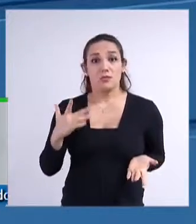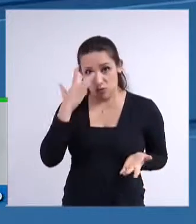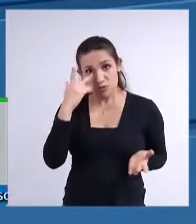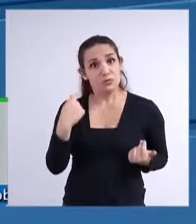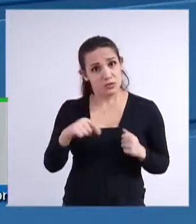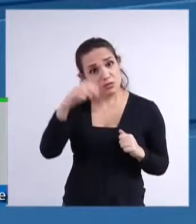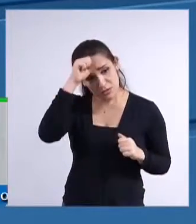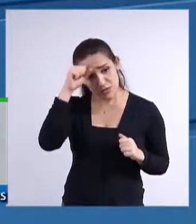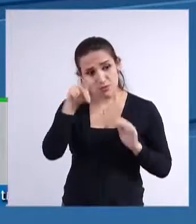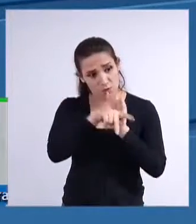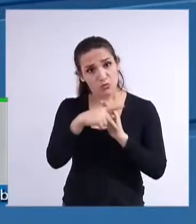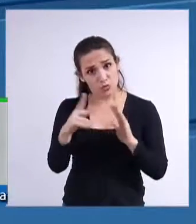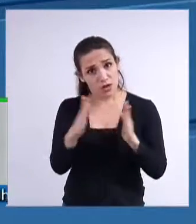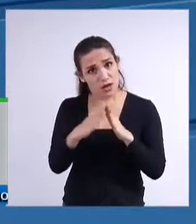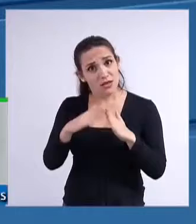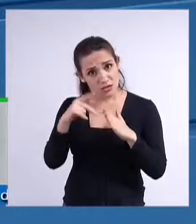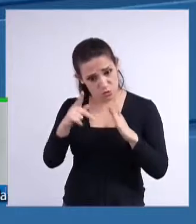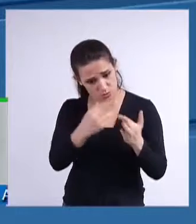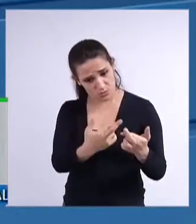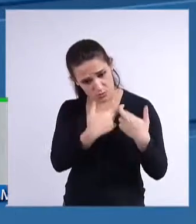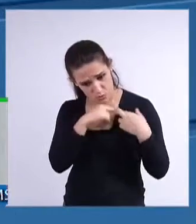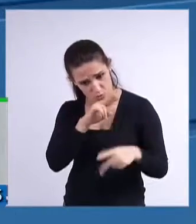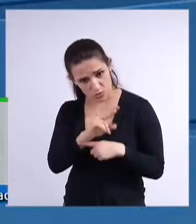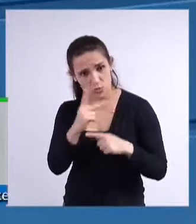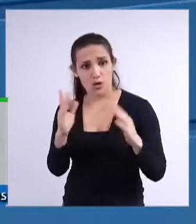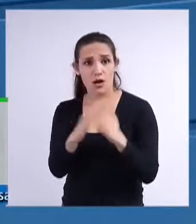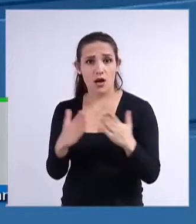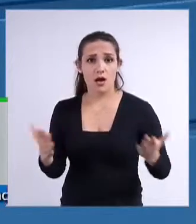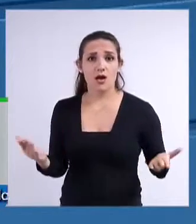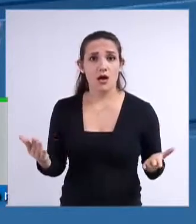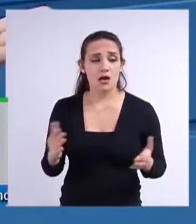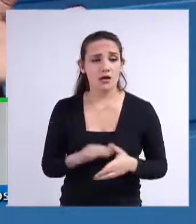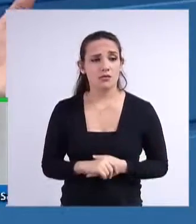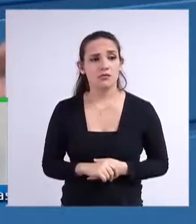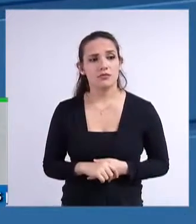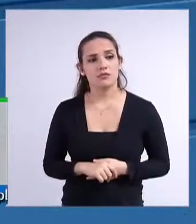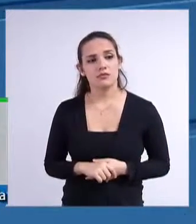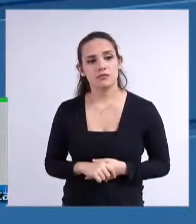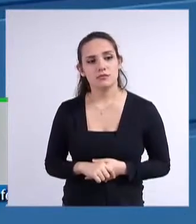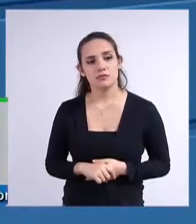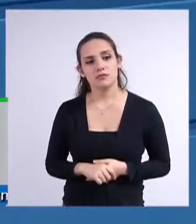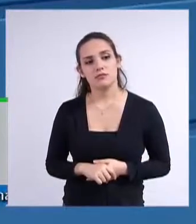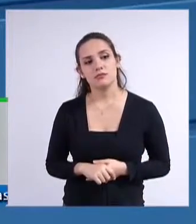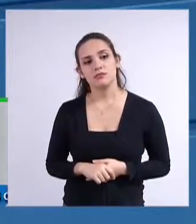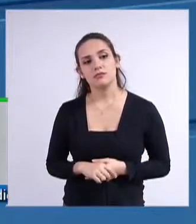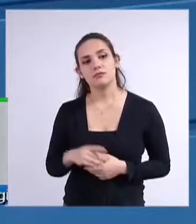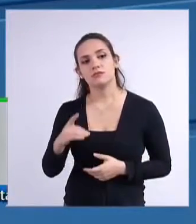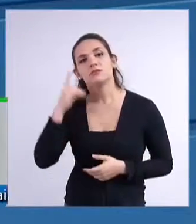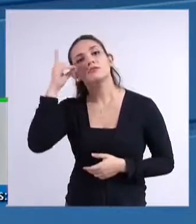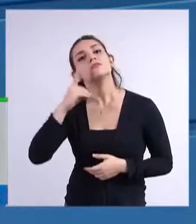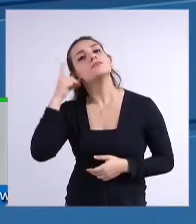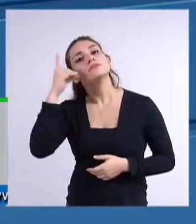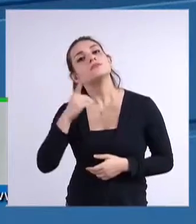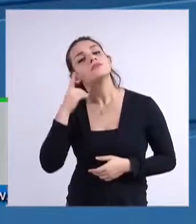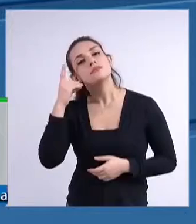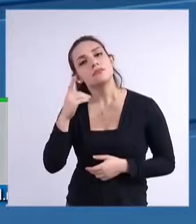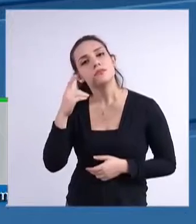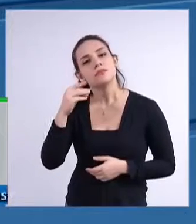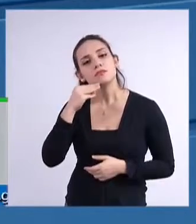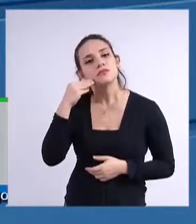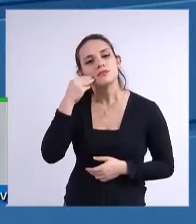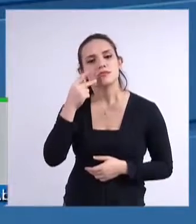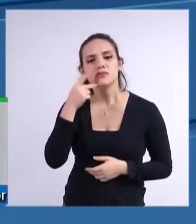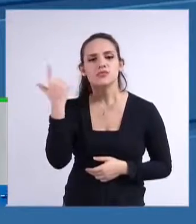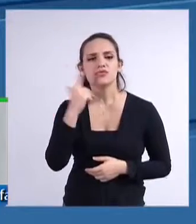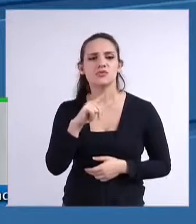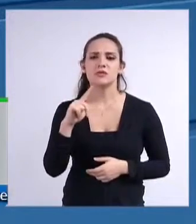do seu domicílio é responsabilidade dele. E, na verdade, o deputado Marçal aqui disse que o mosquito ele voa até 1.000 metros,